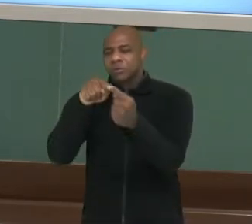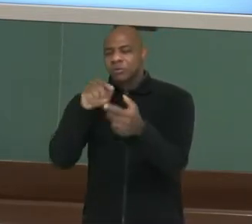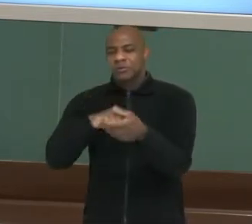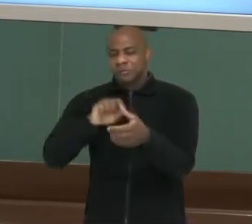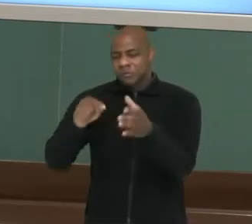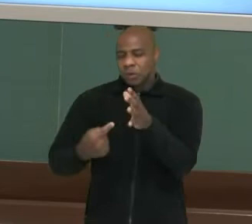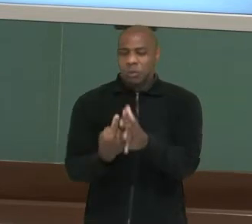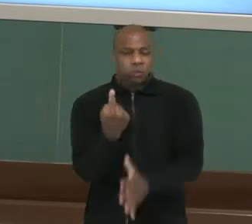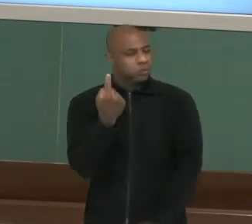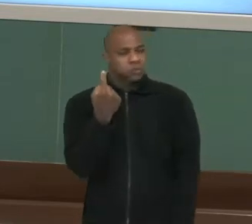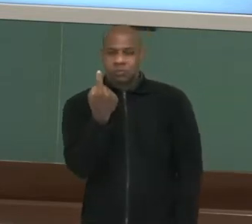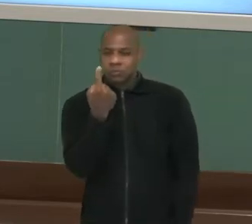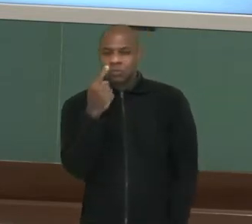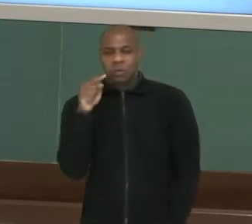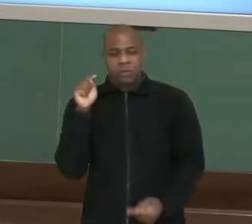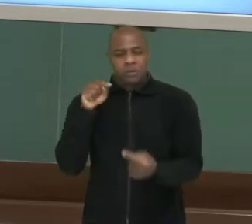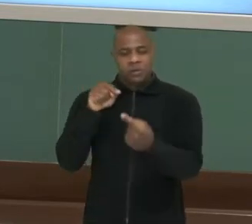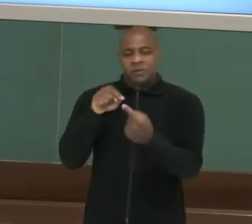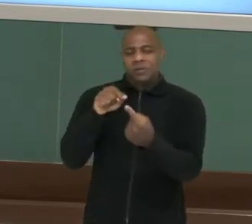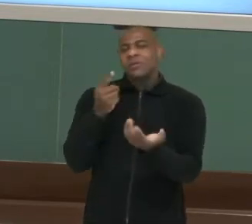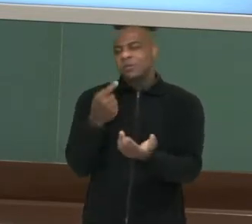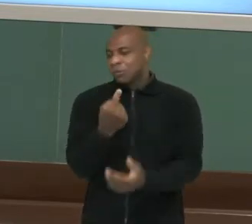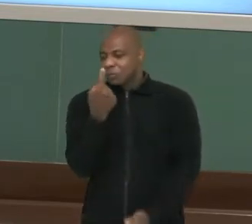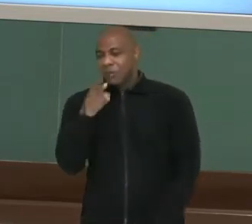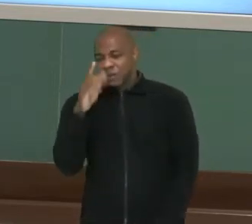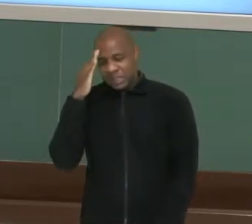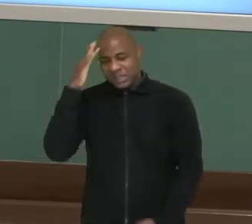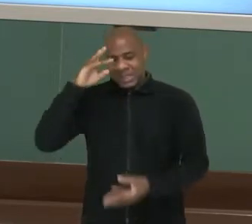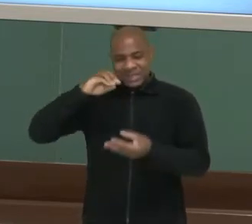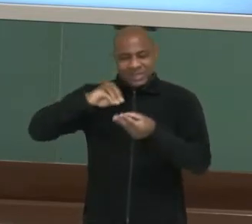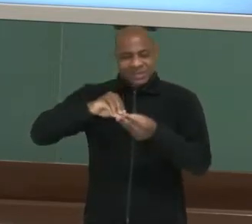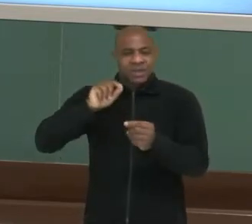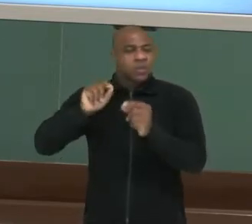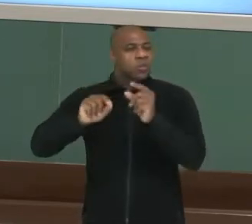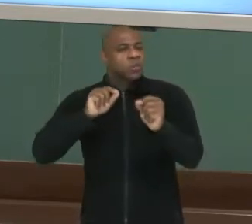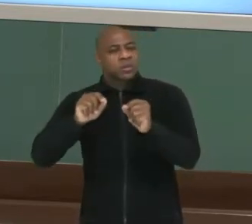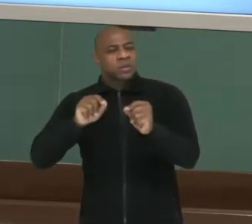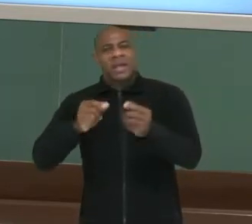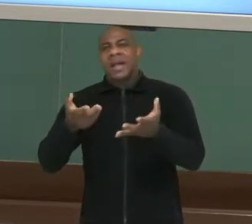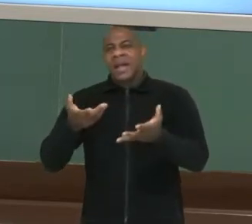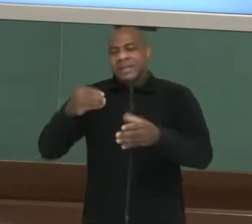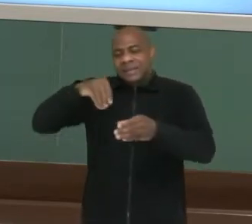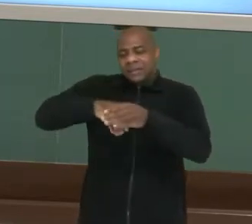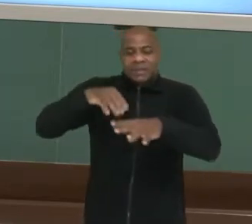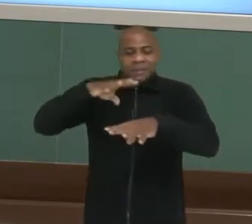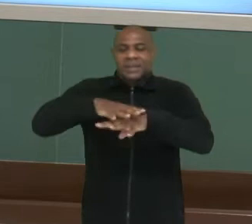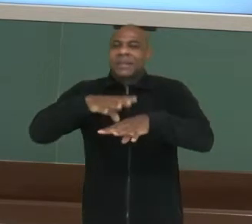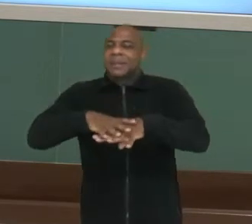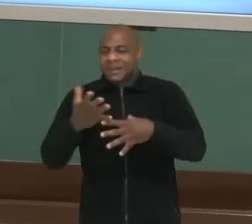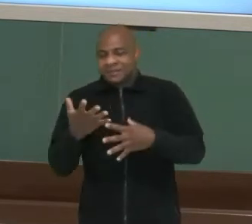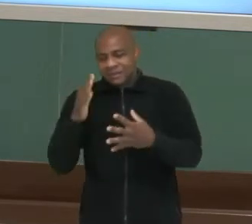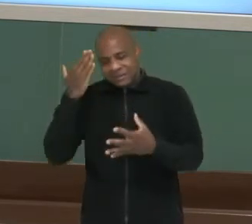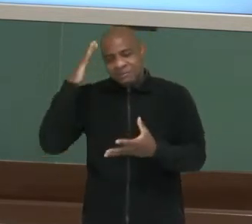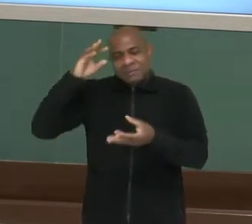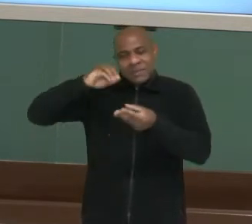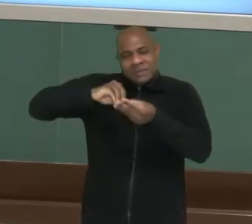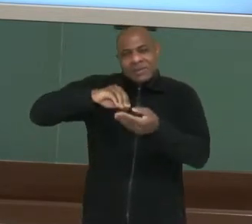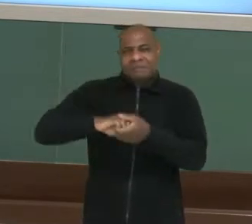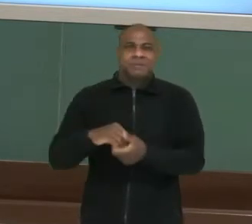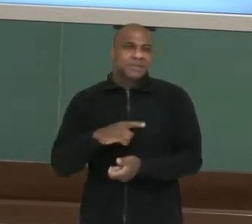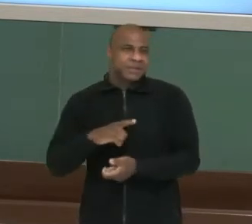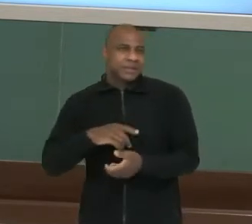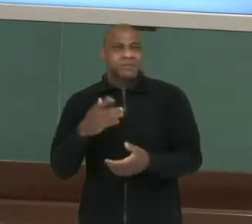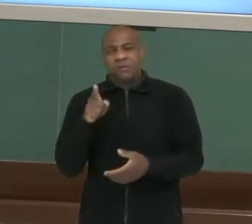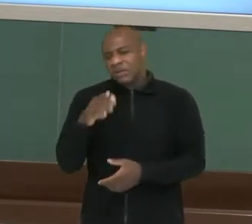único objetivo, que é você compreender a parte matemática da ondulatória, tá? Então você